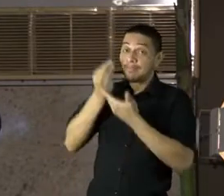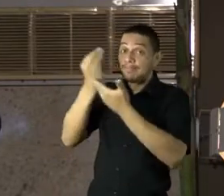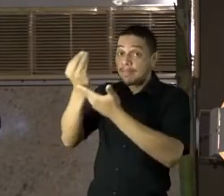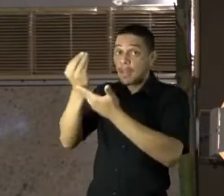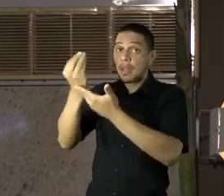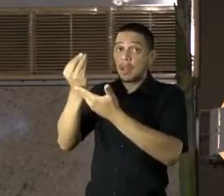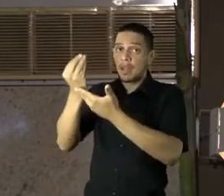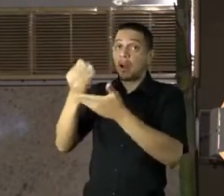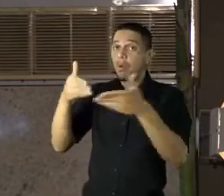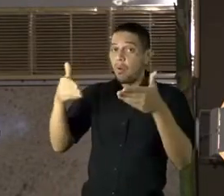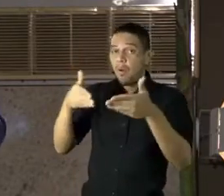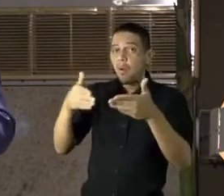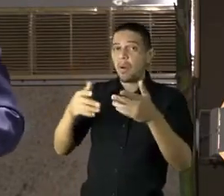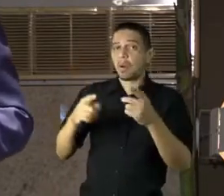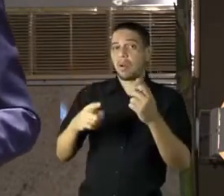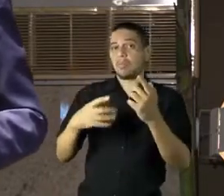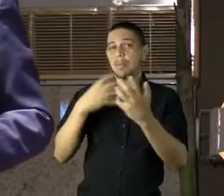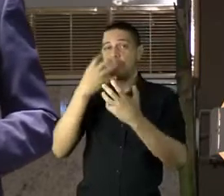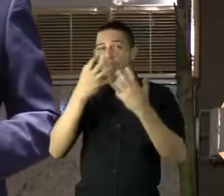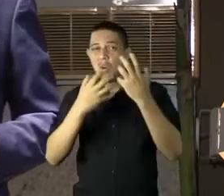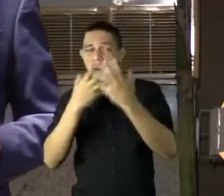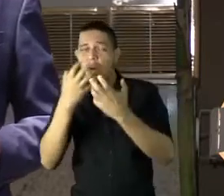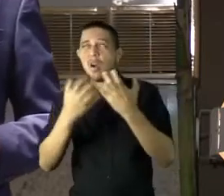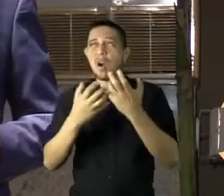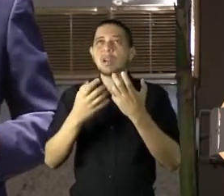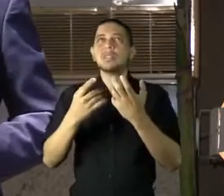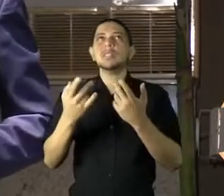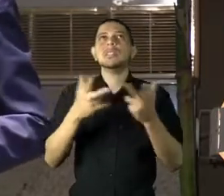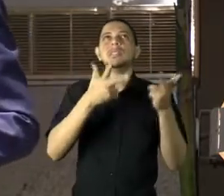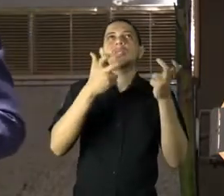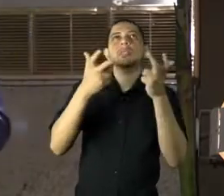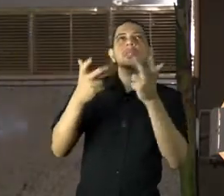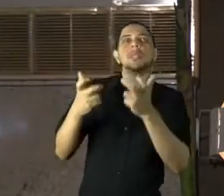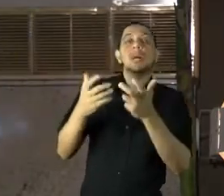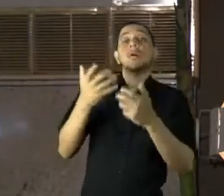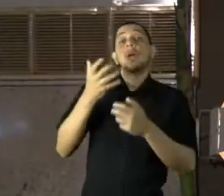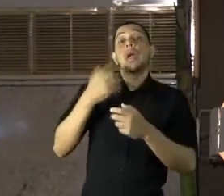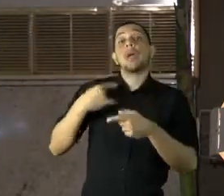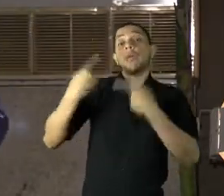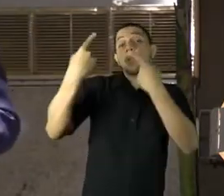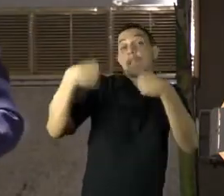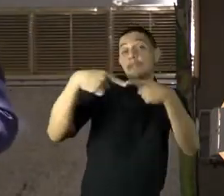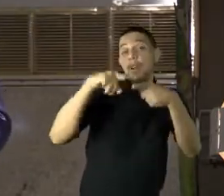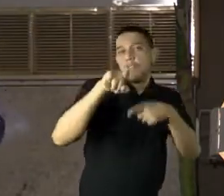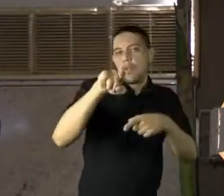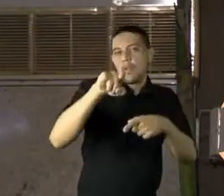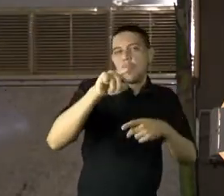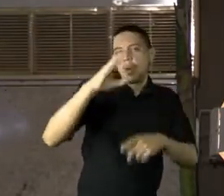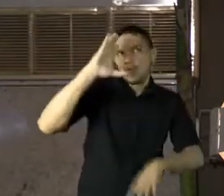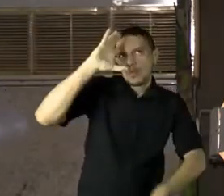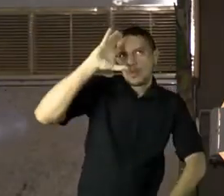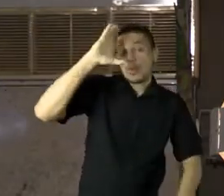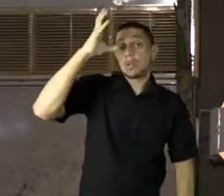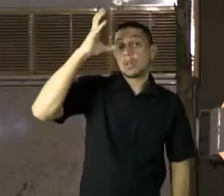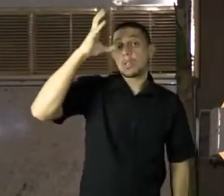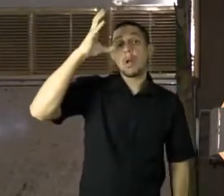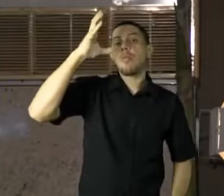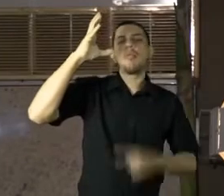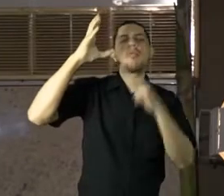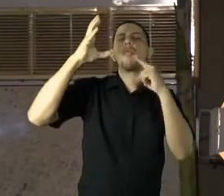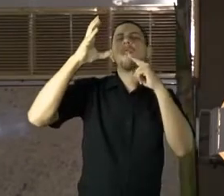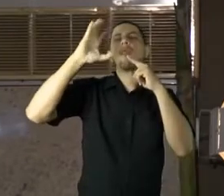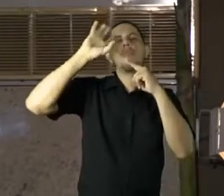enquanto você ouve essa música eu quero desafiar você aí onde você está a tomar uma decisão a decisão